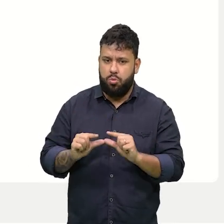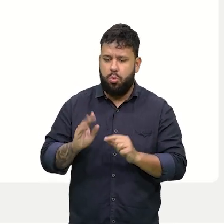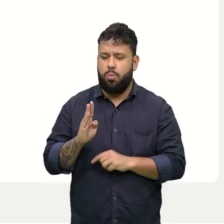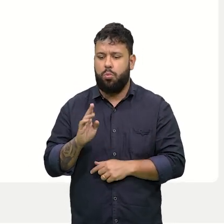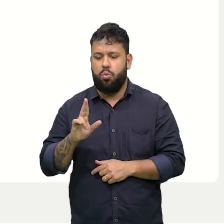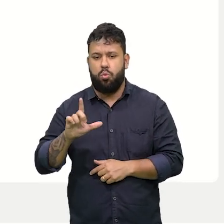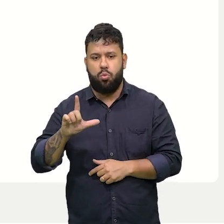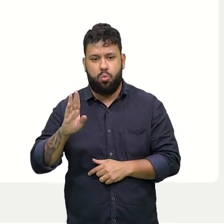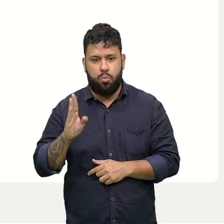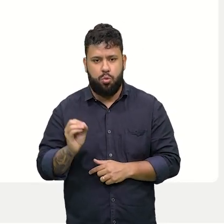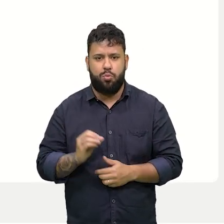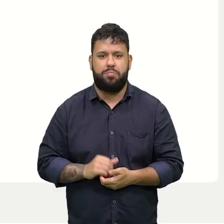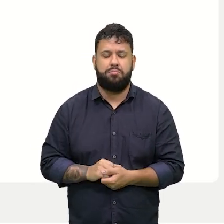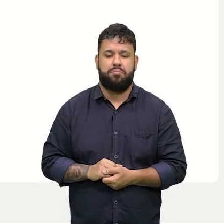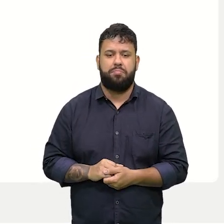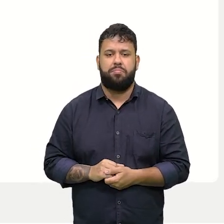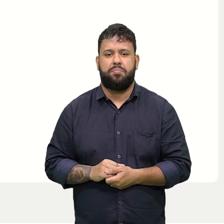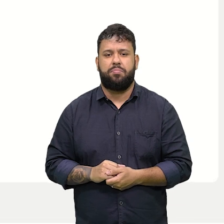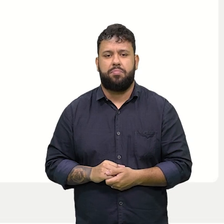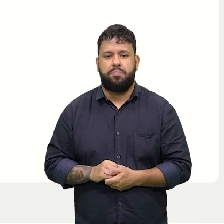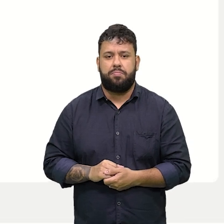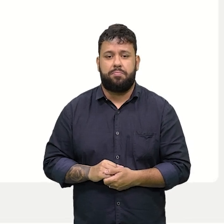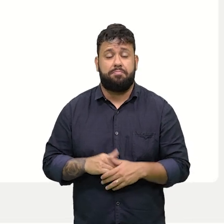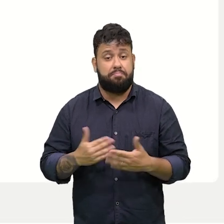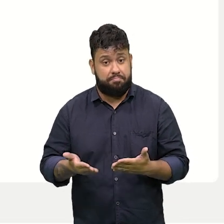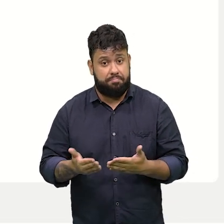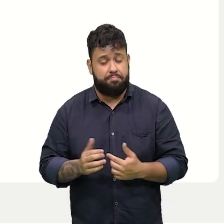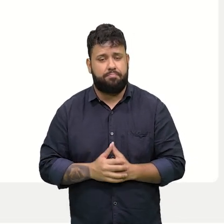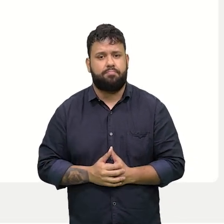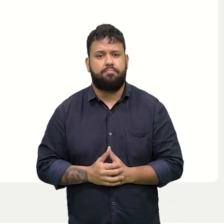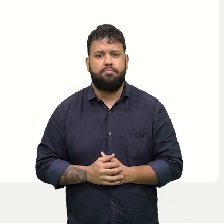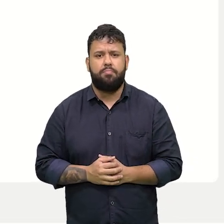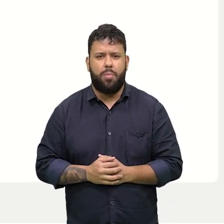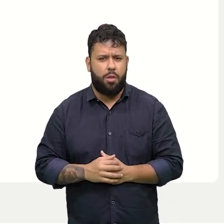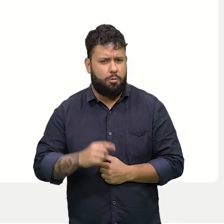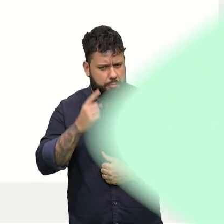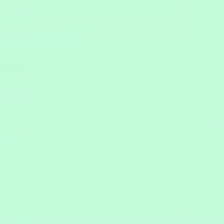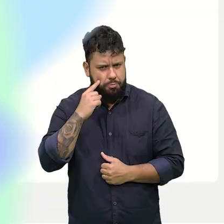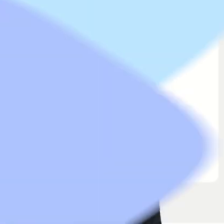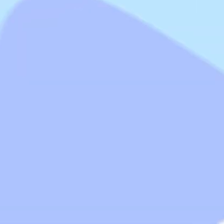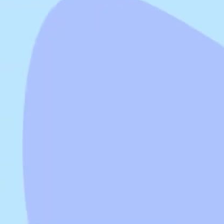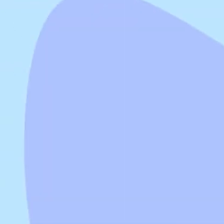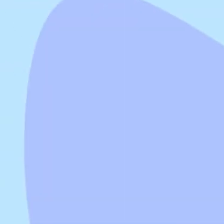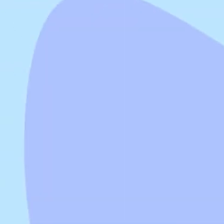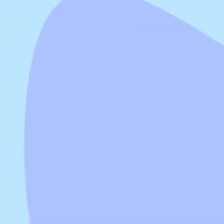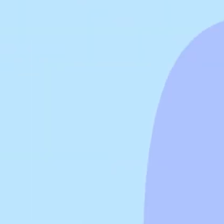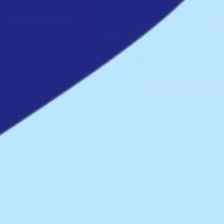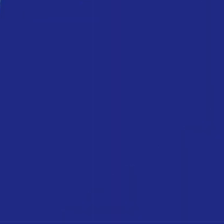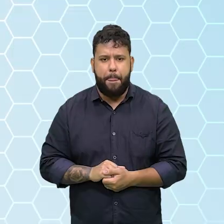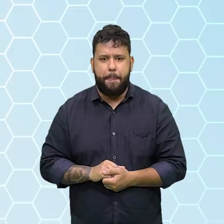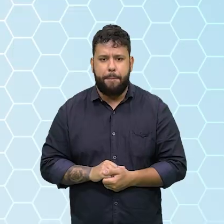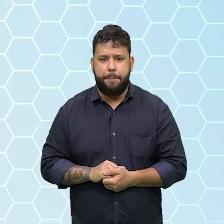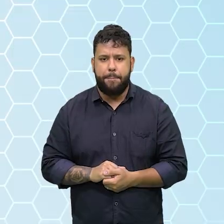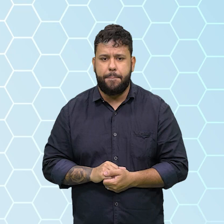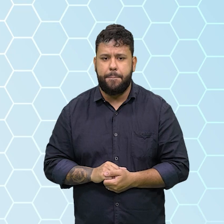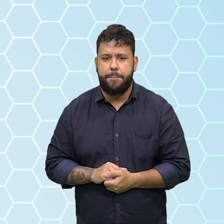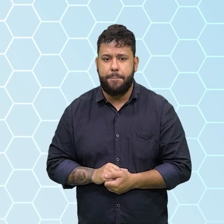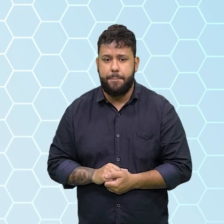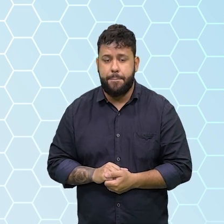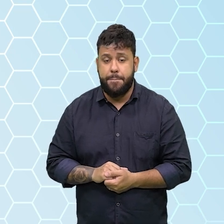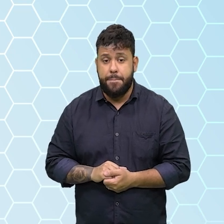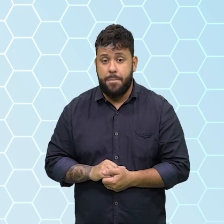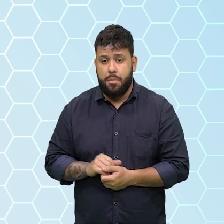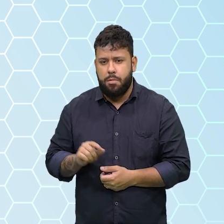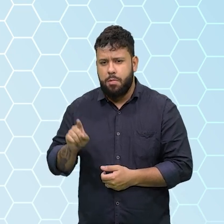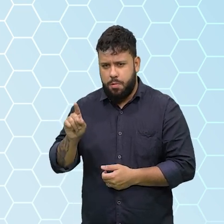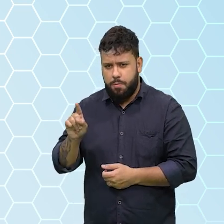diminui e bulbo. Bem, vamos aqui então para a nossa questão. Bem, vamos